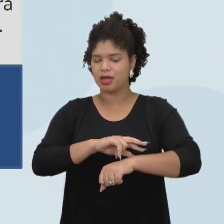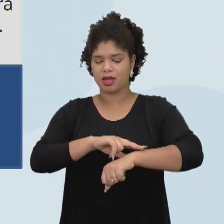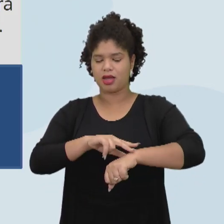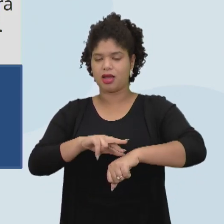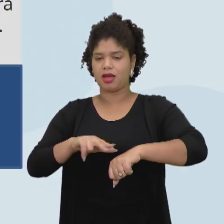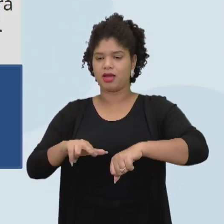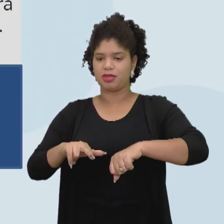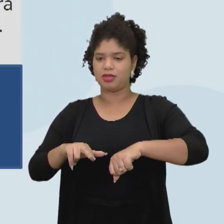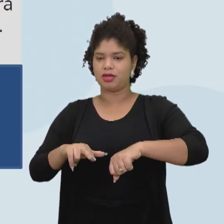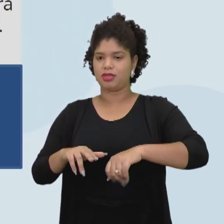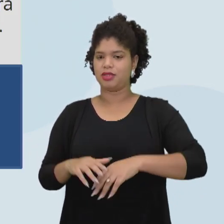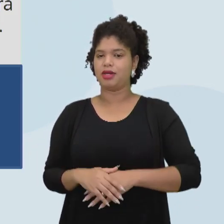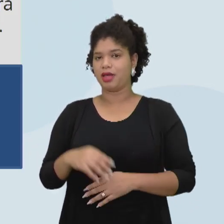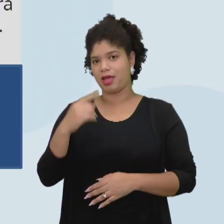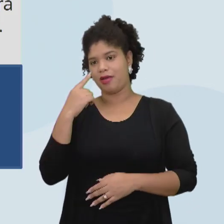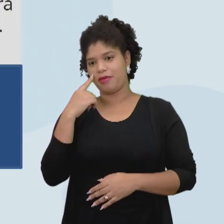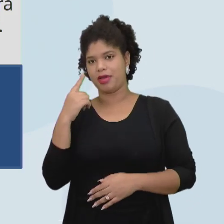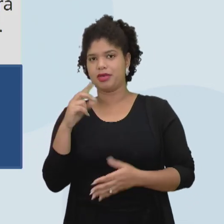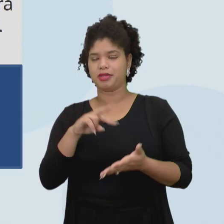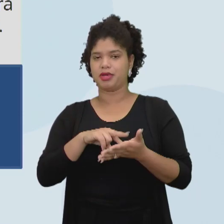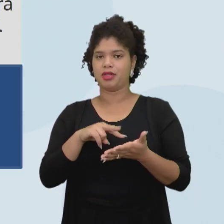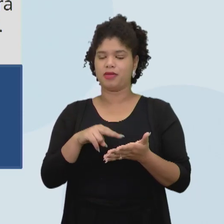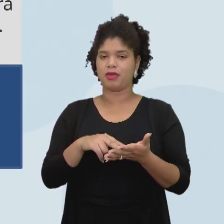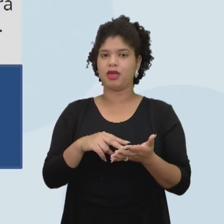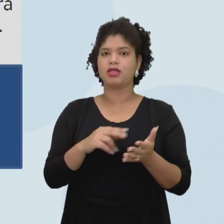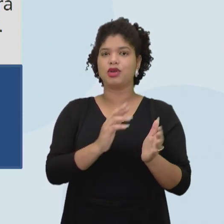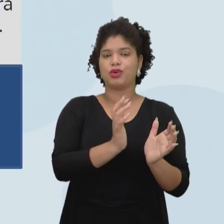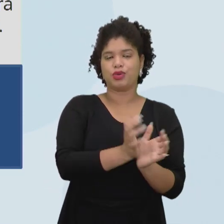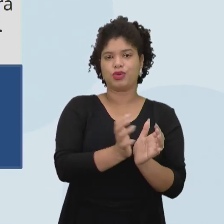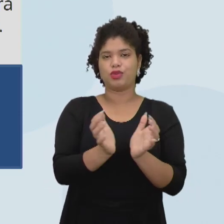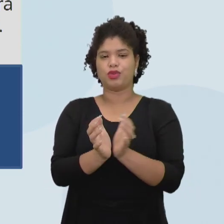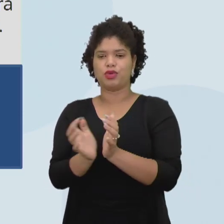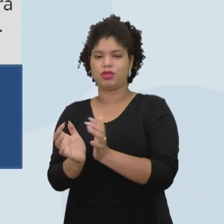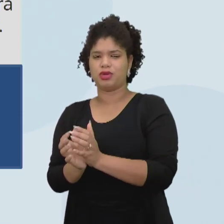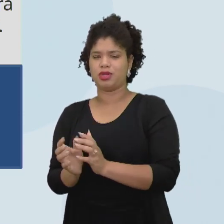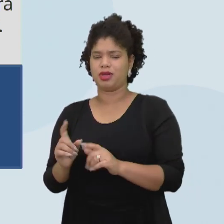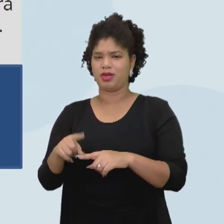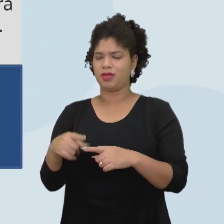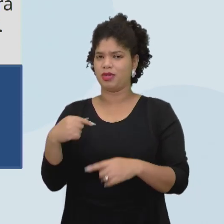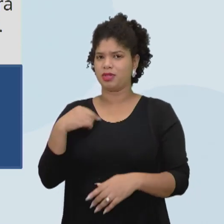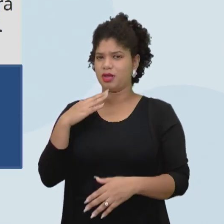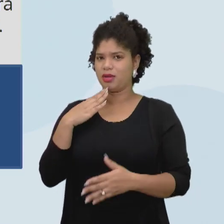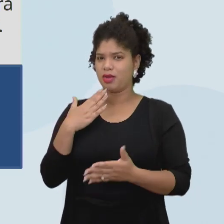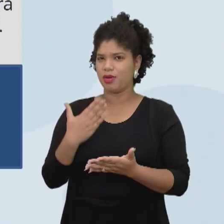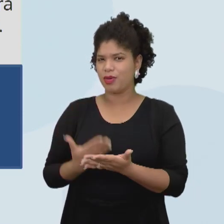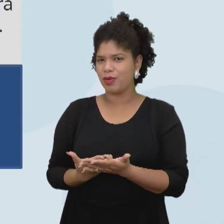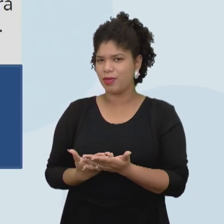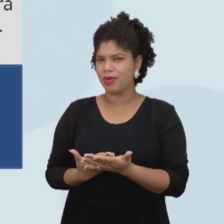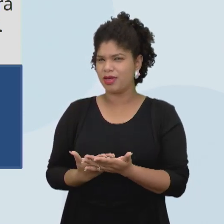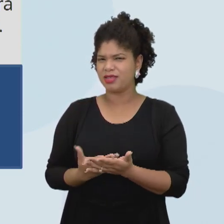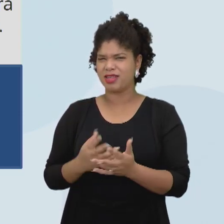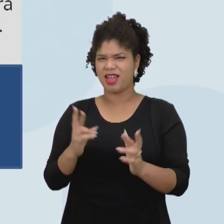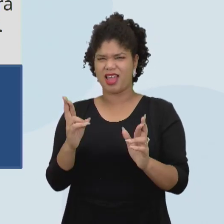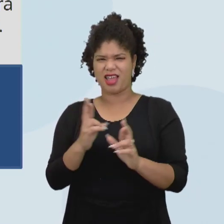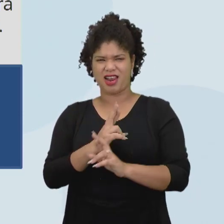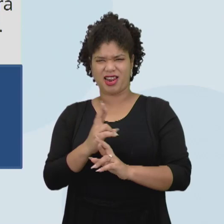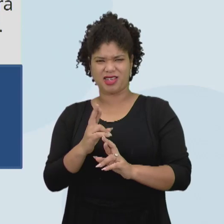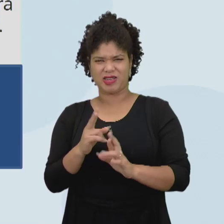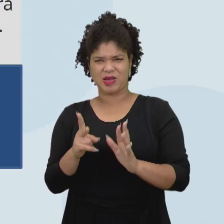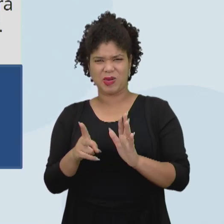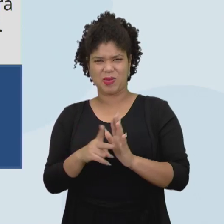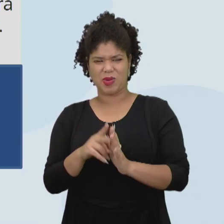aqui que tem classificação de raças e que vai ser separado. Agora, o que mais me chama a atenção, Anderson, é princípio